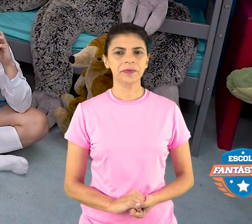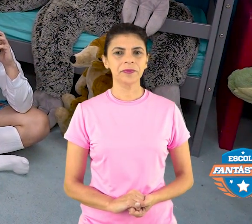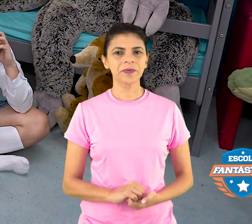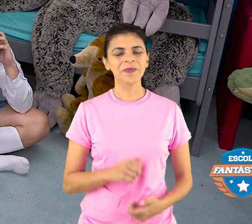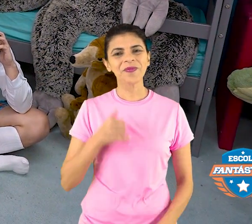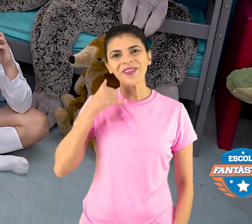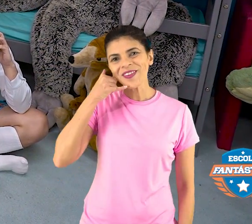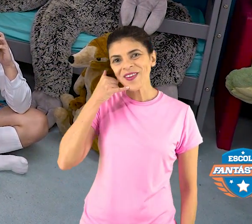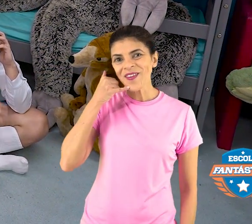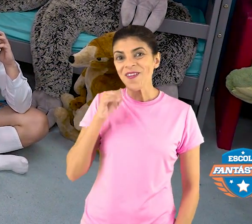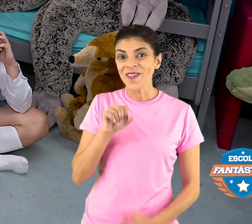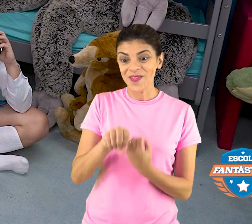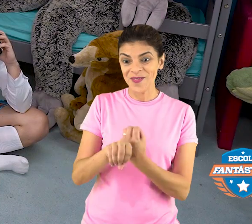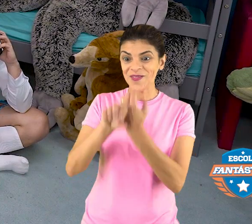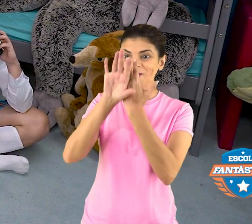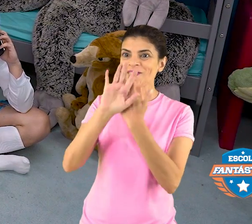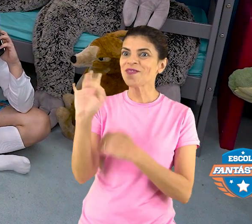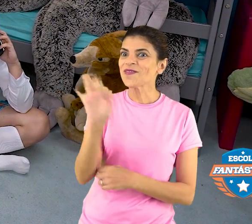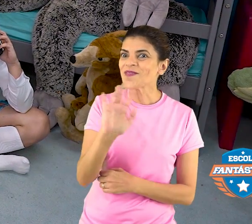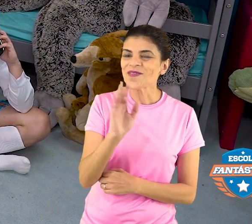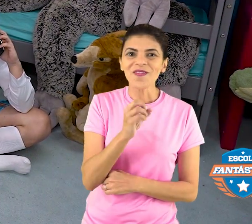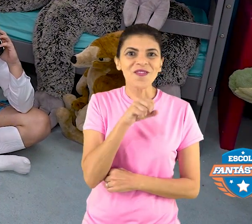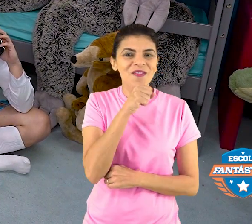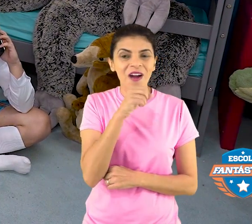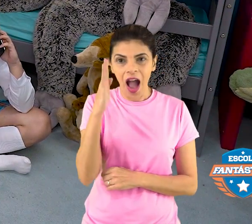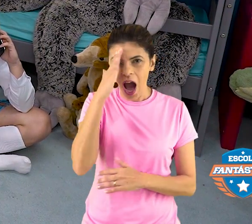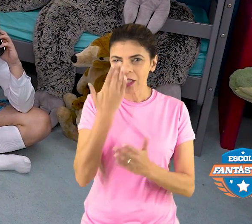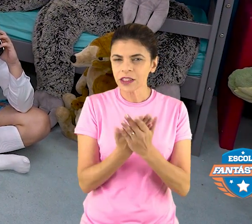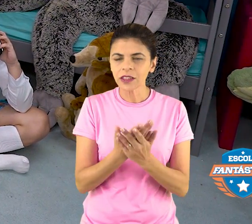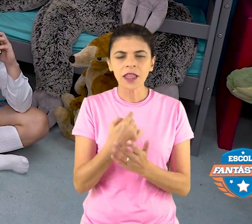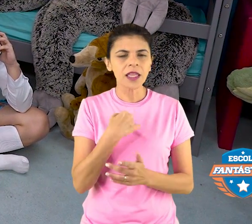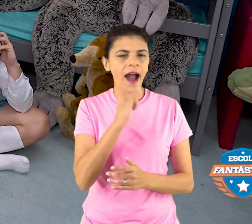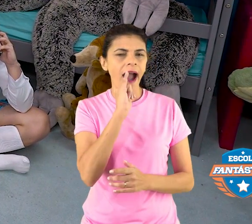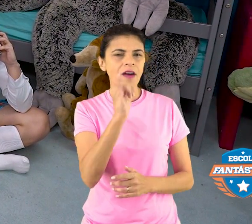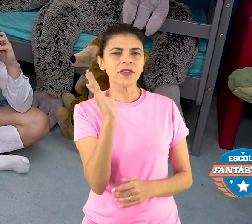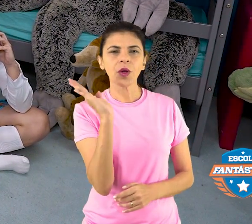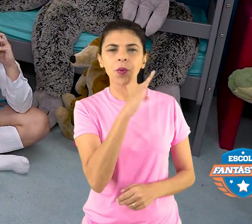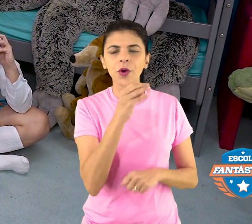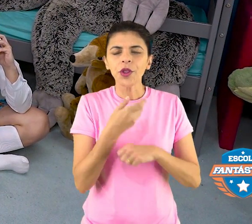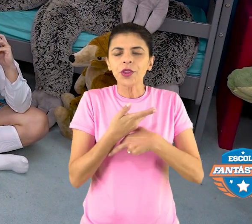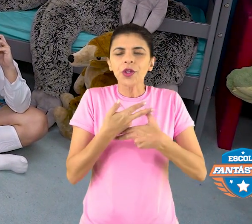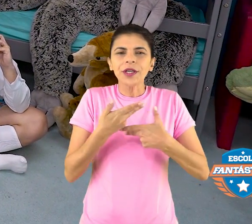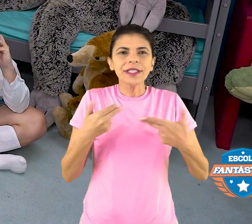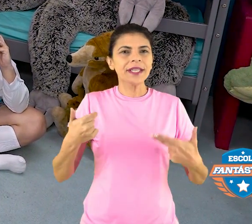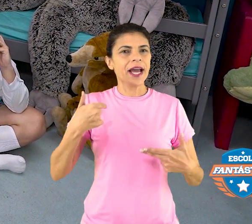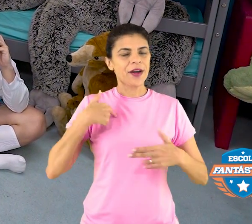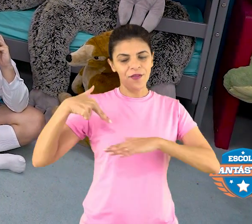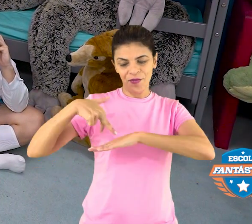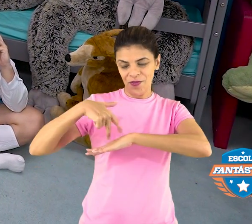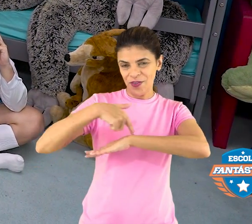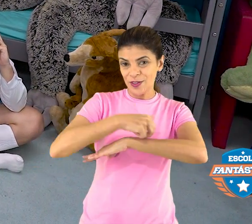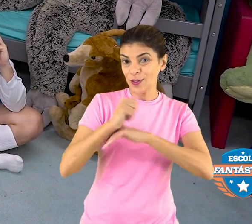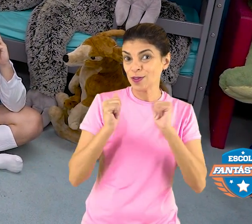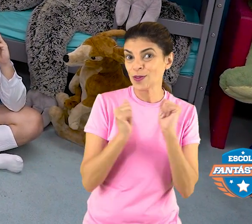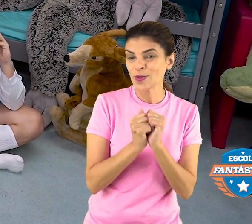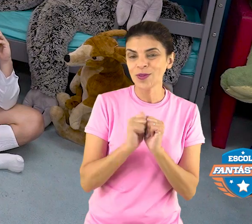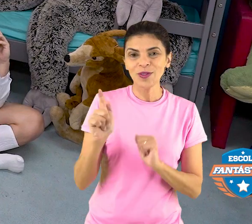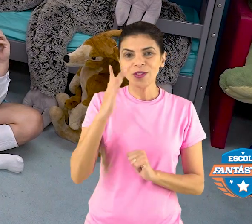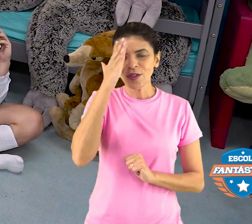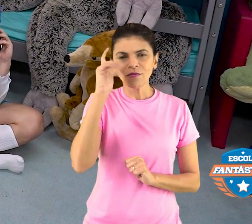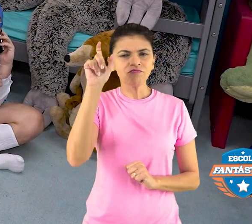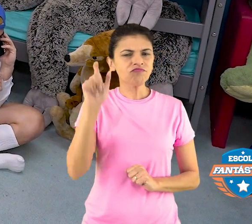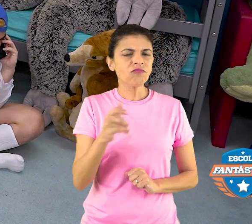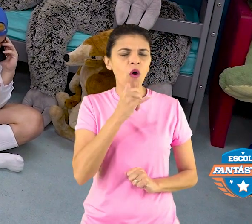Oi, vovó. Você não vai acreditar, eu tenho uma ótima notícia. Eu vou desfilar com a Gi para um